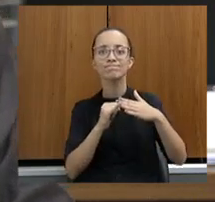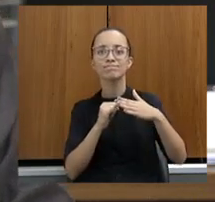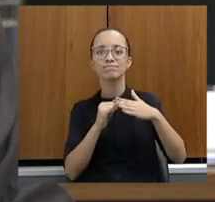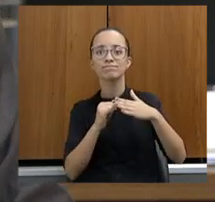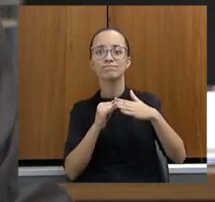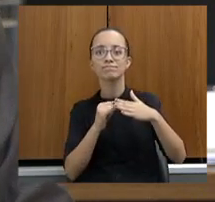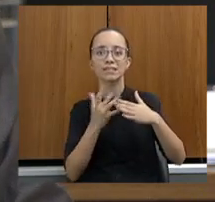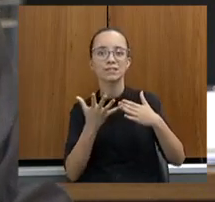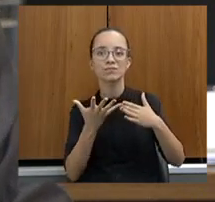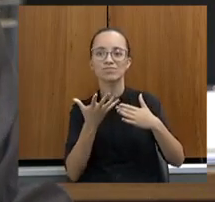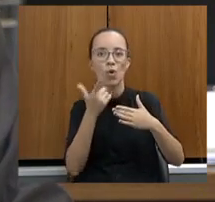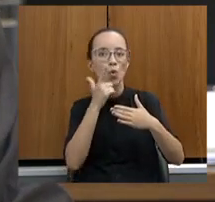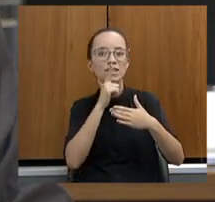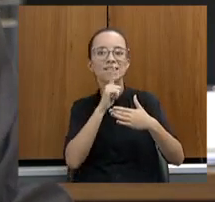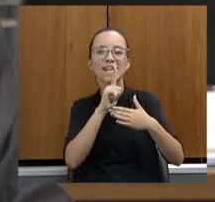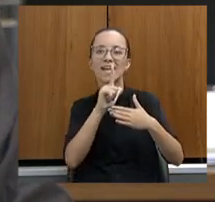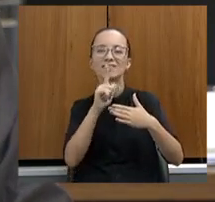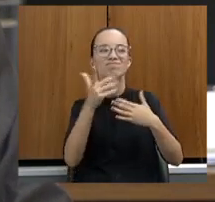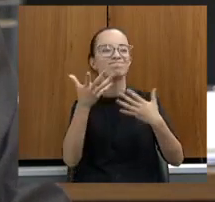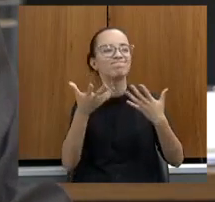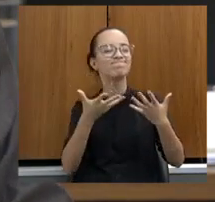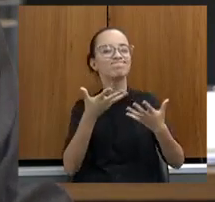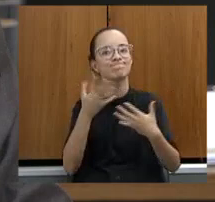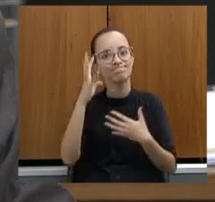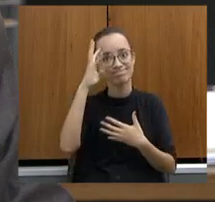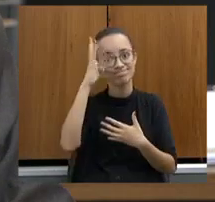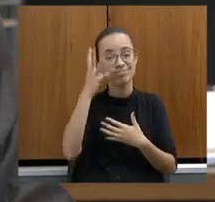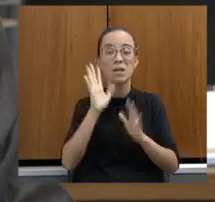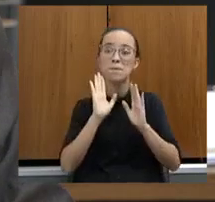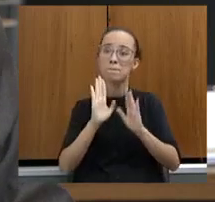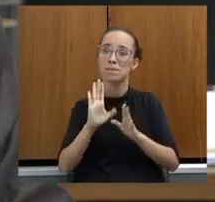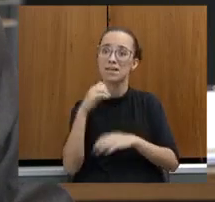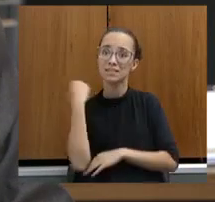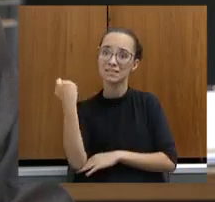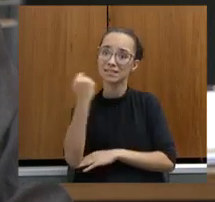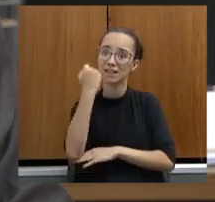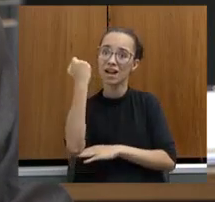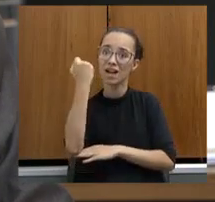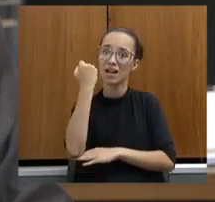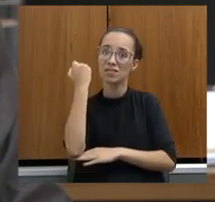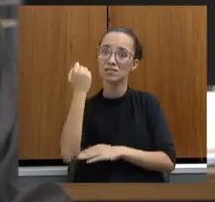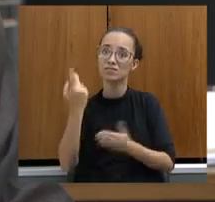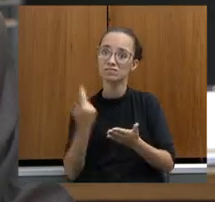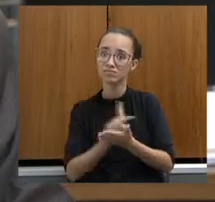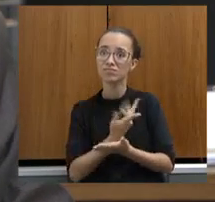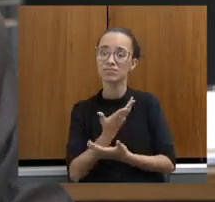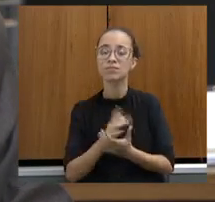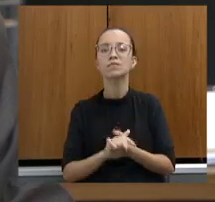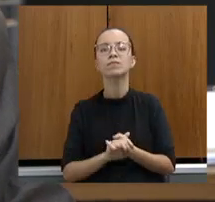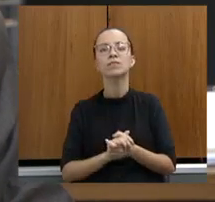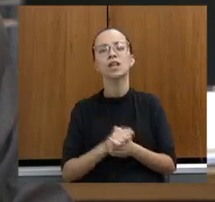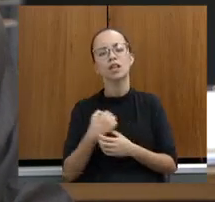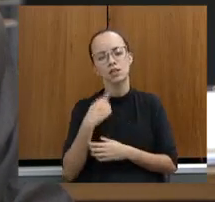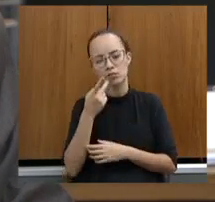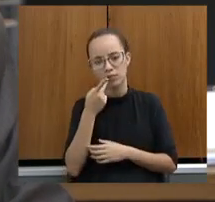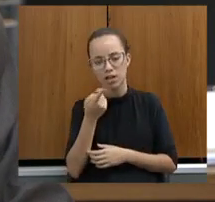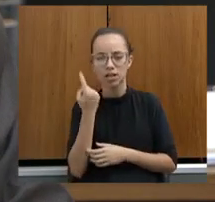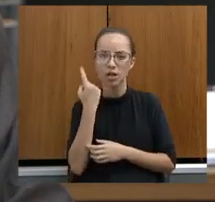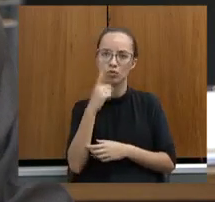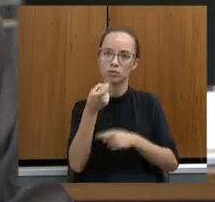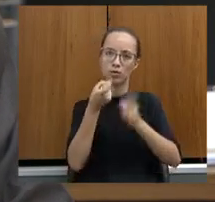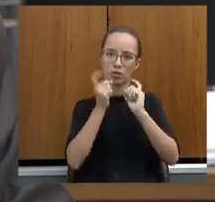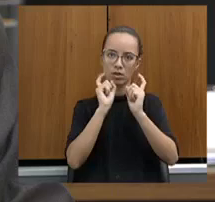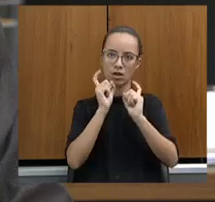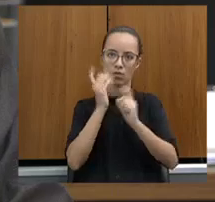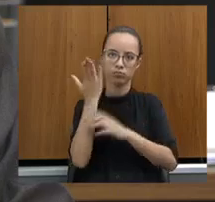sensibilizar mas a situação é grave e eu disse isso aqui na última reunião tratando esse tema